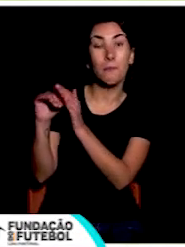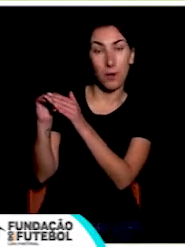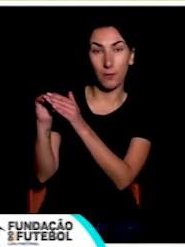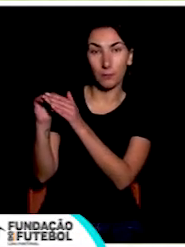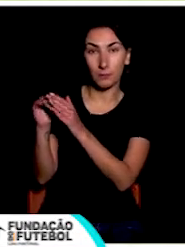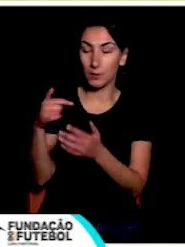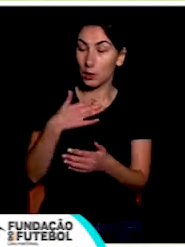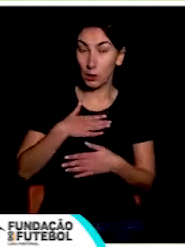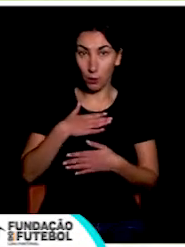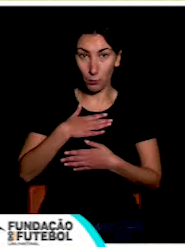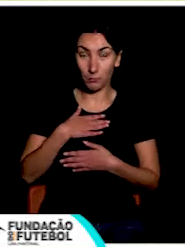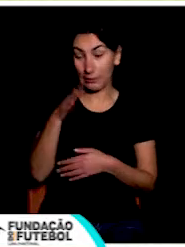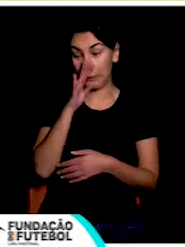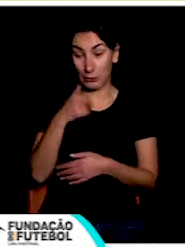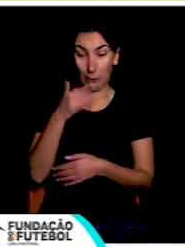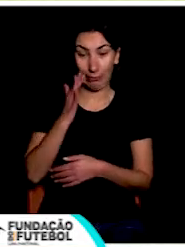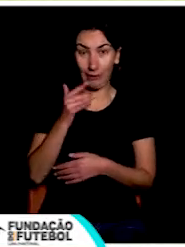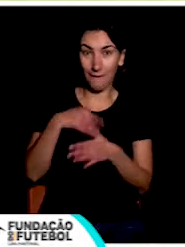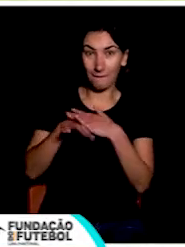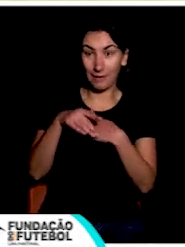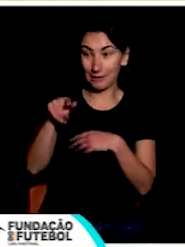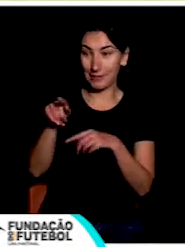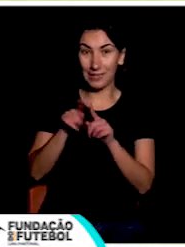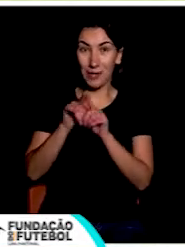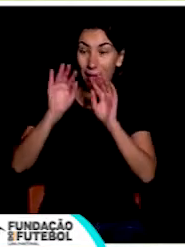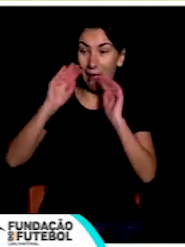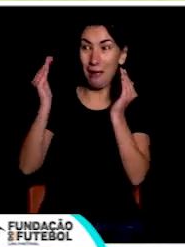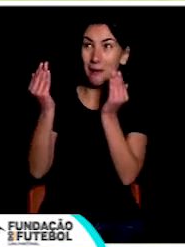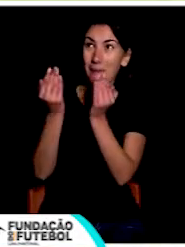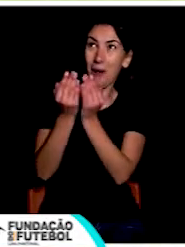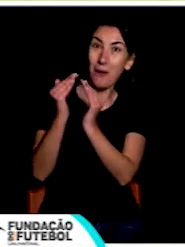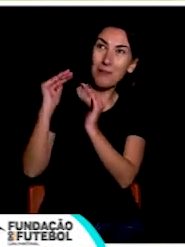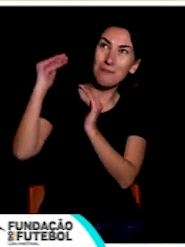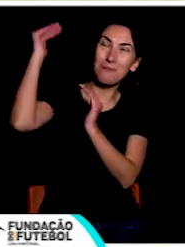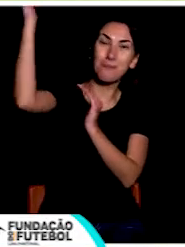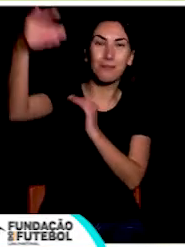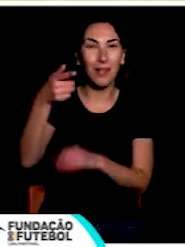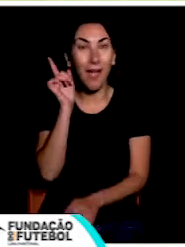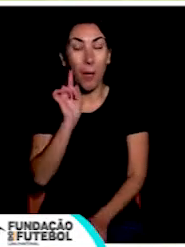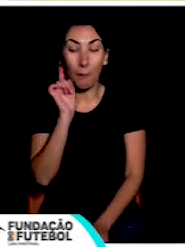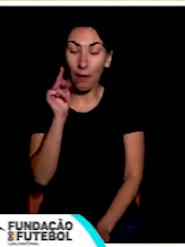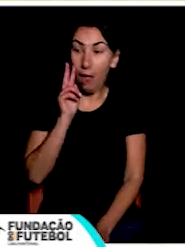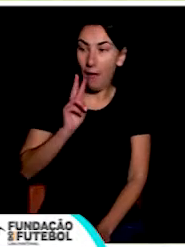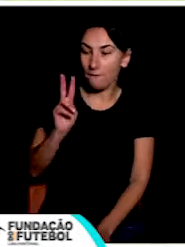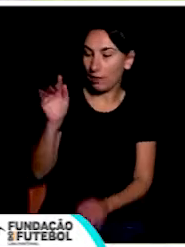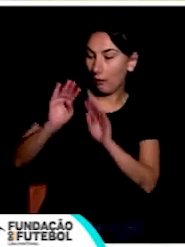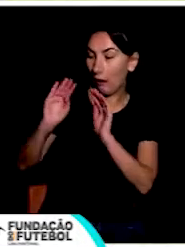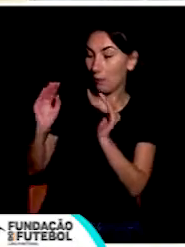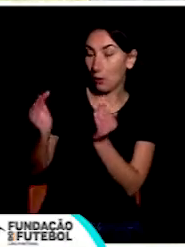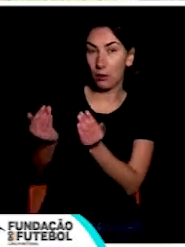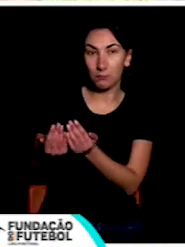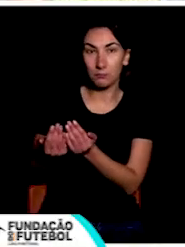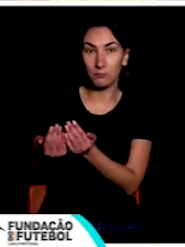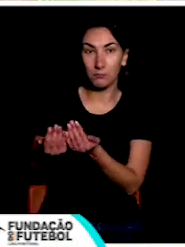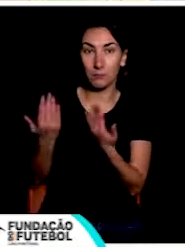com a frente do pé. Eu, particularmente, se eu tentar fazer isso, a bola vai lá no outro lado. O